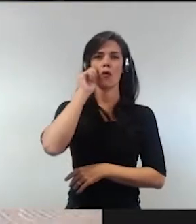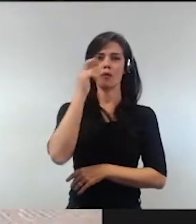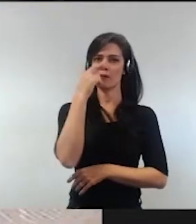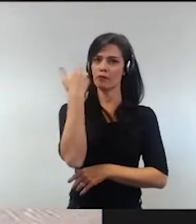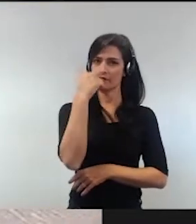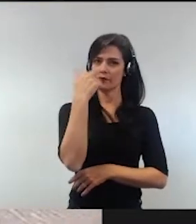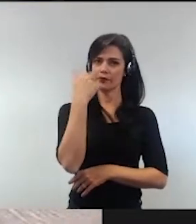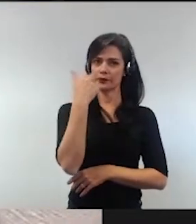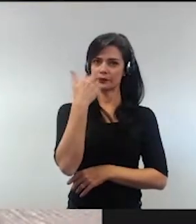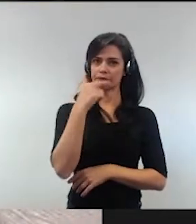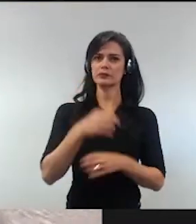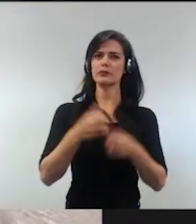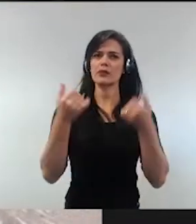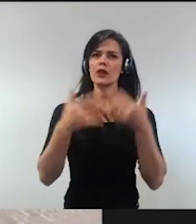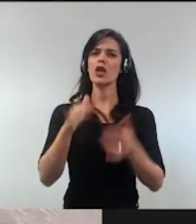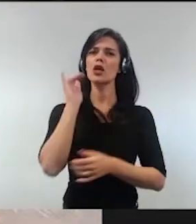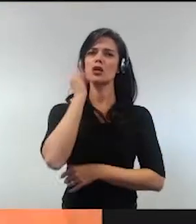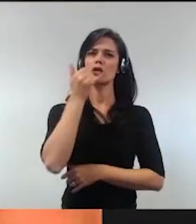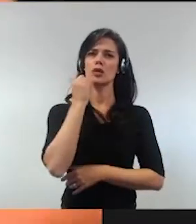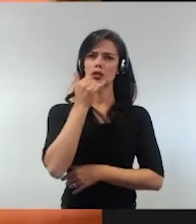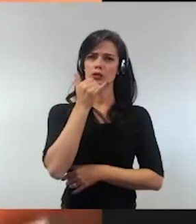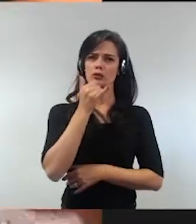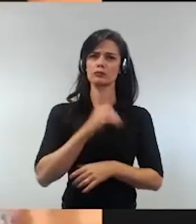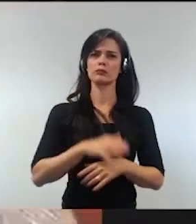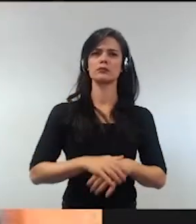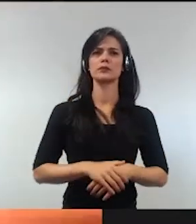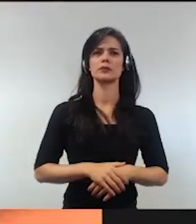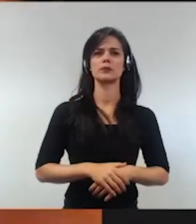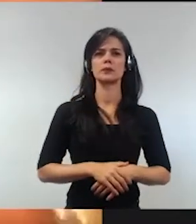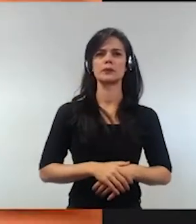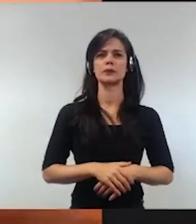Tolstói, em que